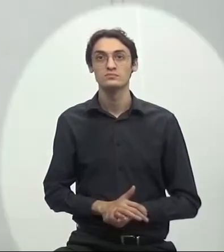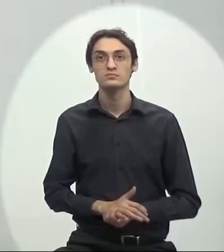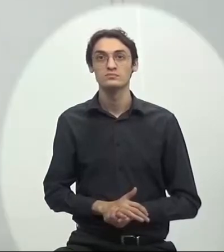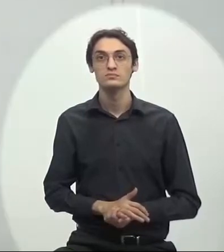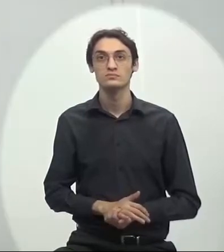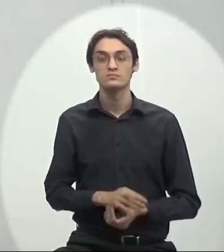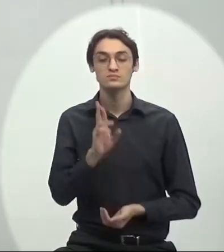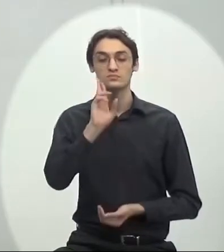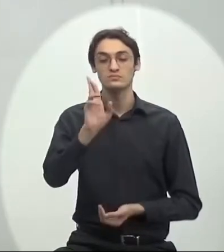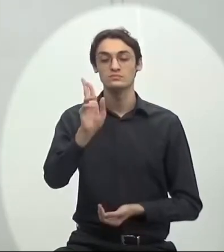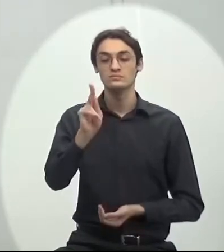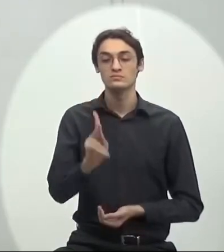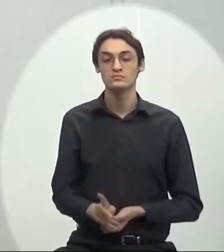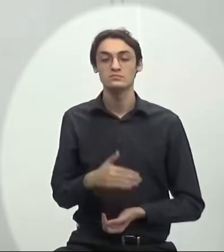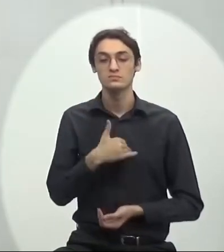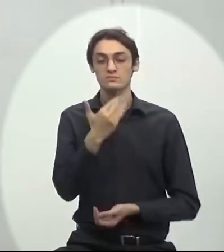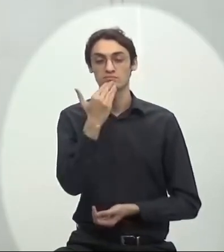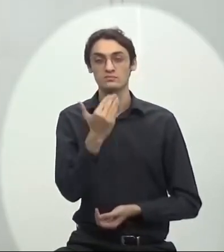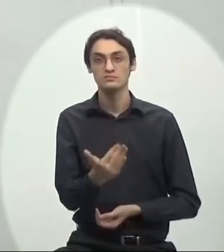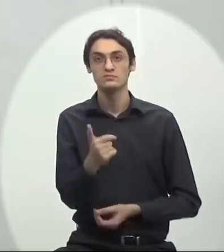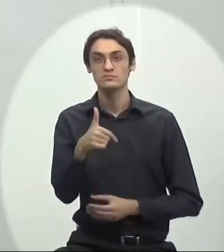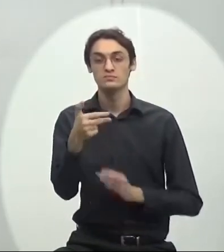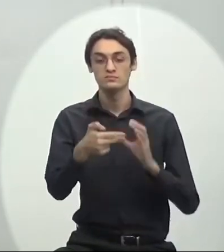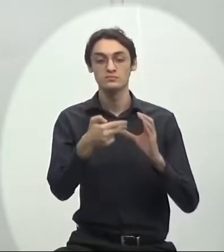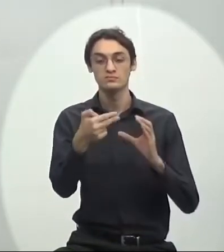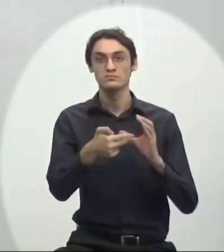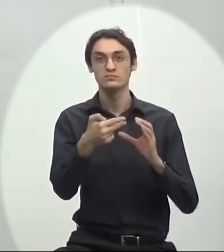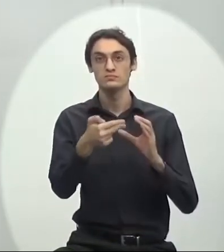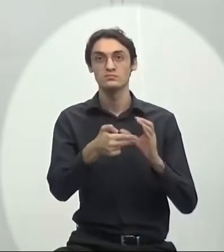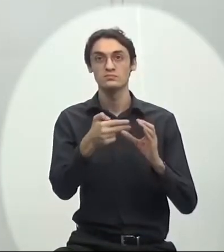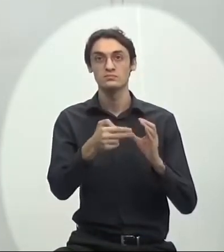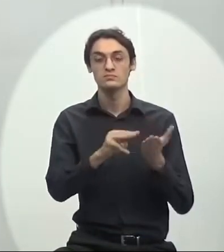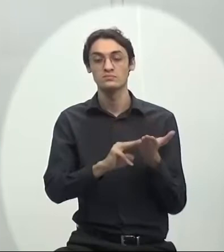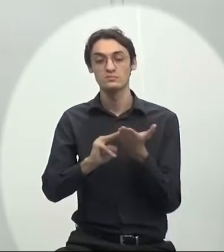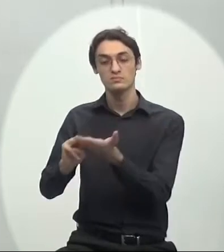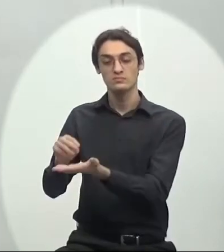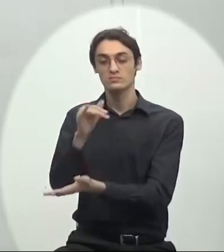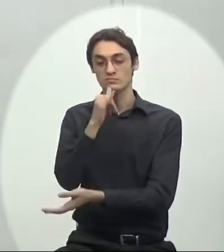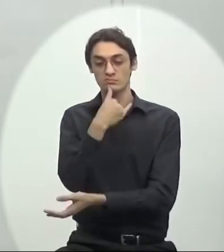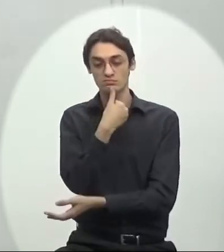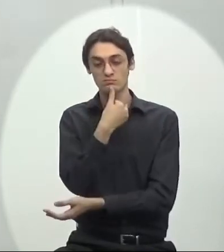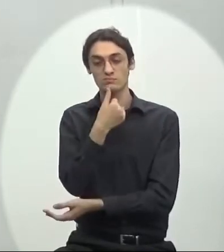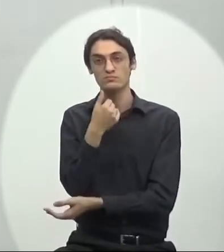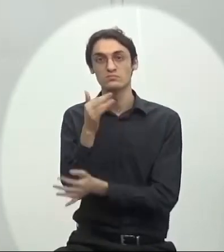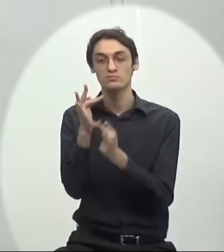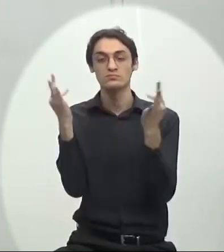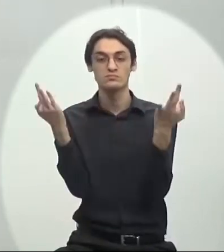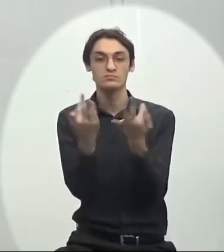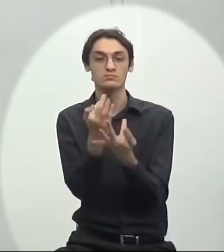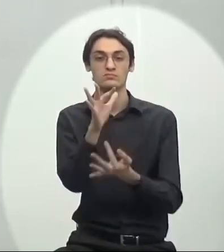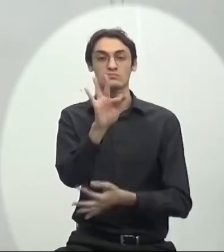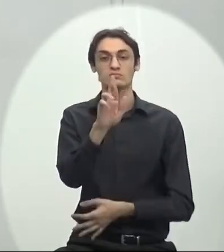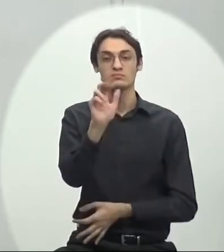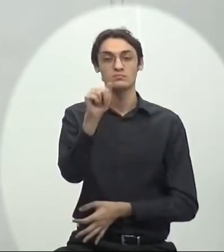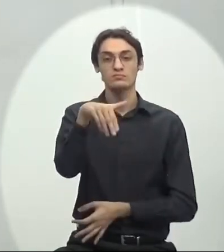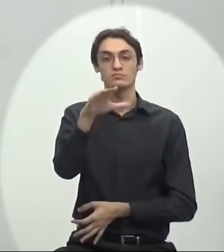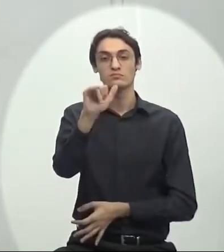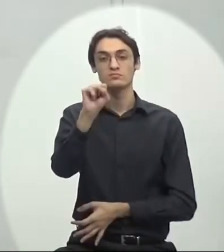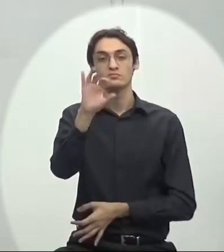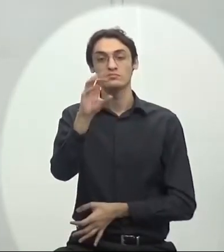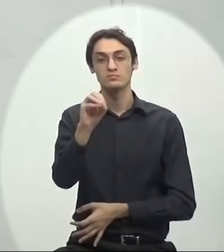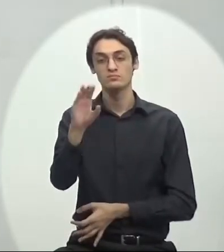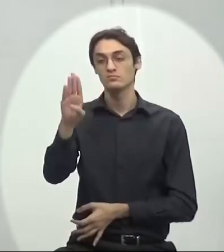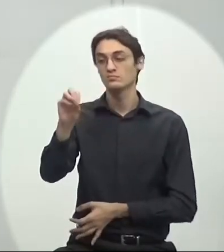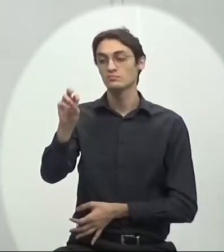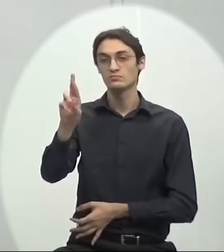Senhor presidente, o meu pedido é para que esta casa envie mensagens de condolências à família de Francisco Borges,